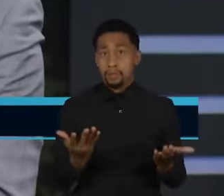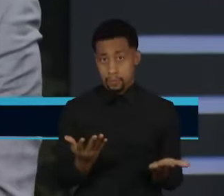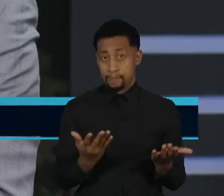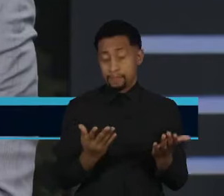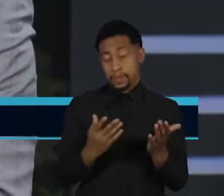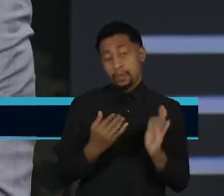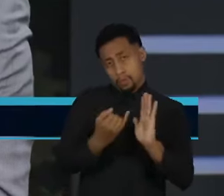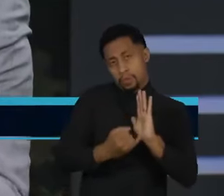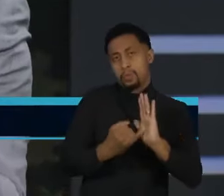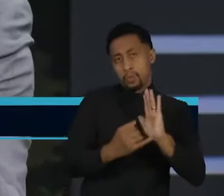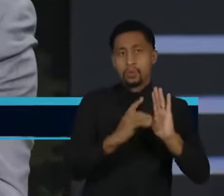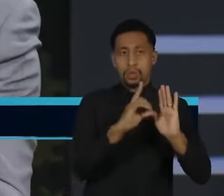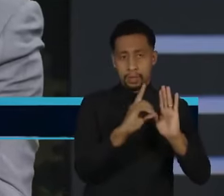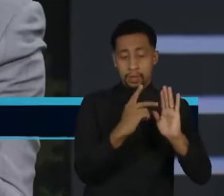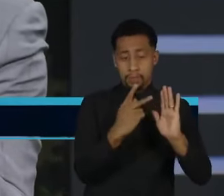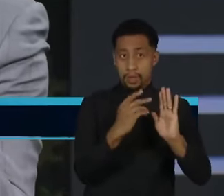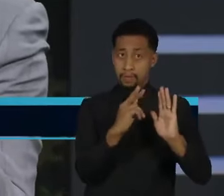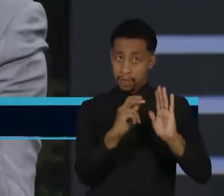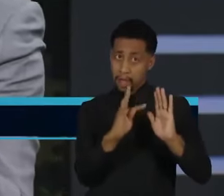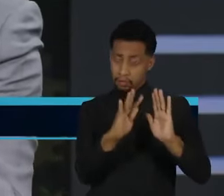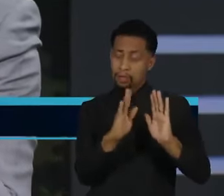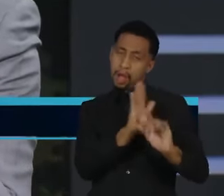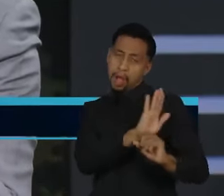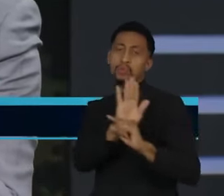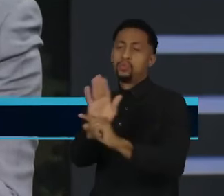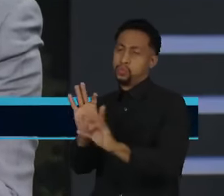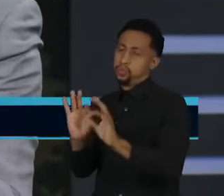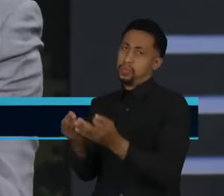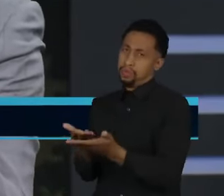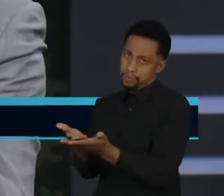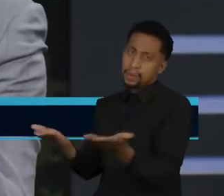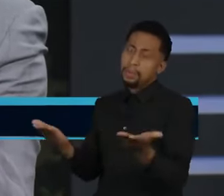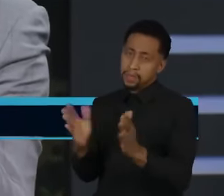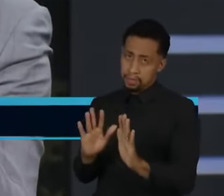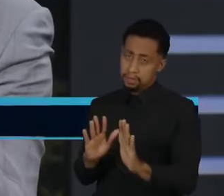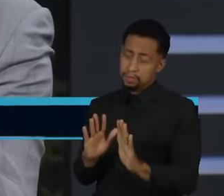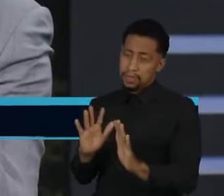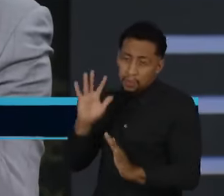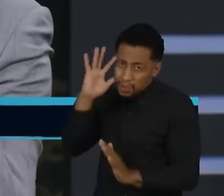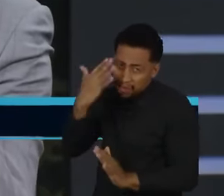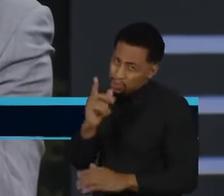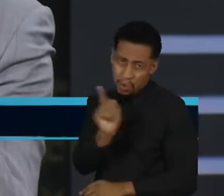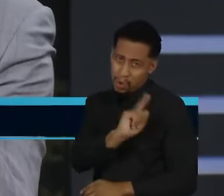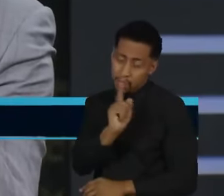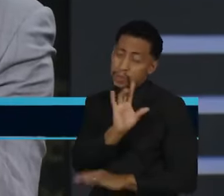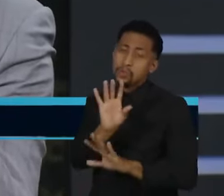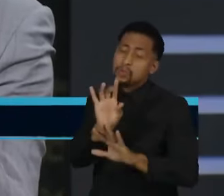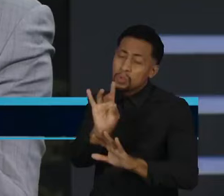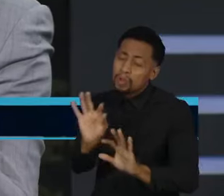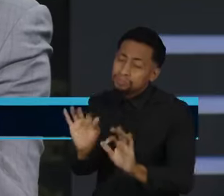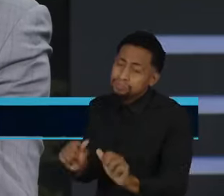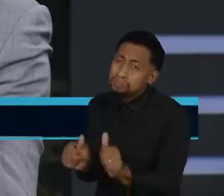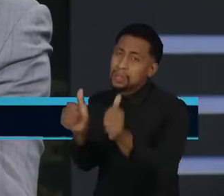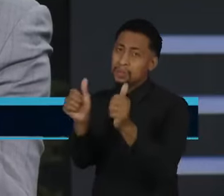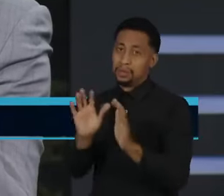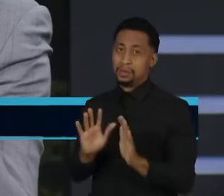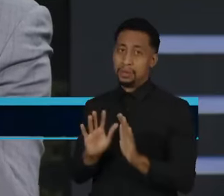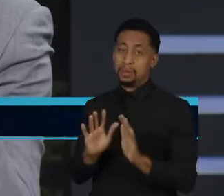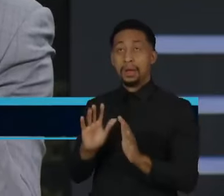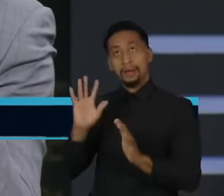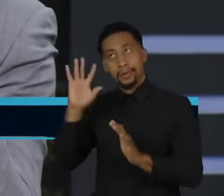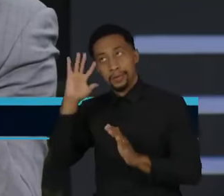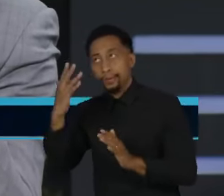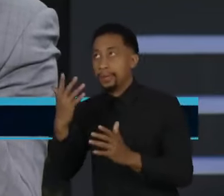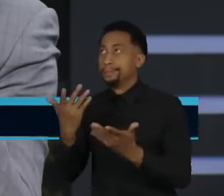você consegue dar assistência a essas pessoas e minorar. Não resolve tudo, porque ele fala assim, vai resolver a questão de